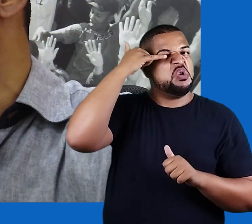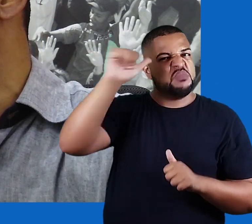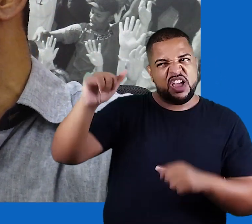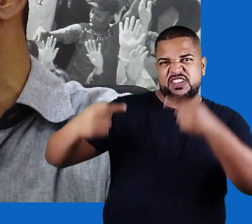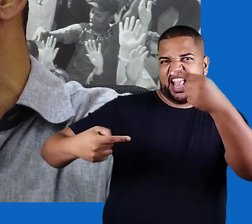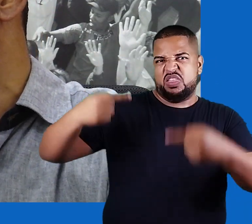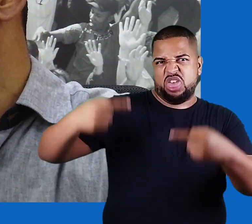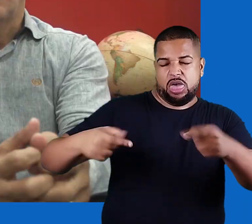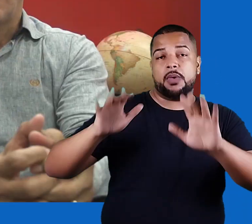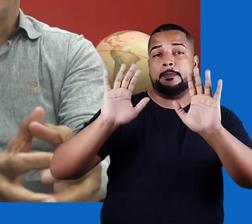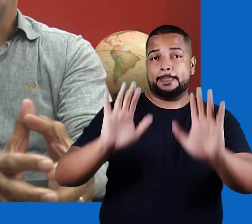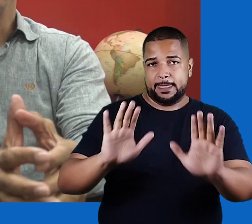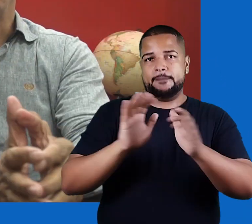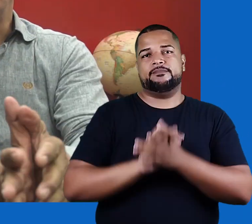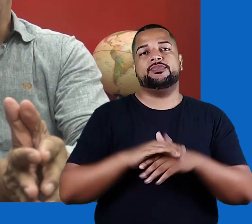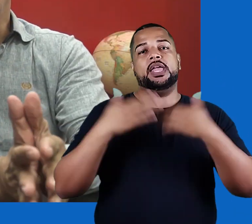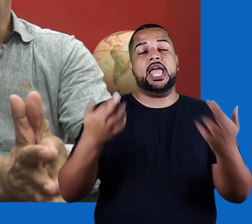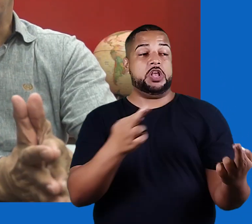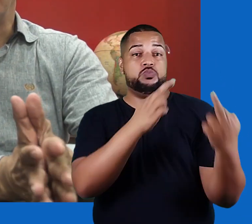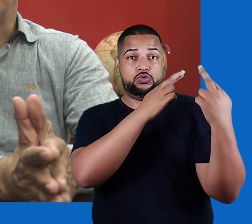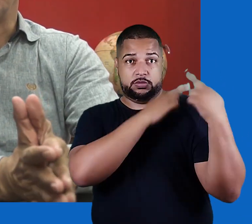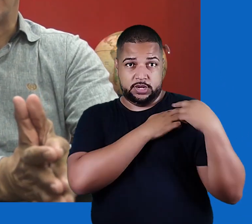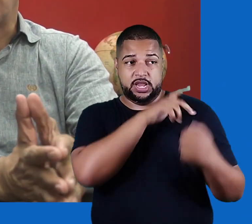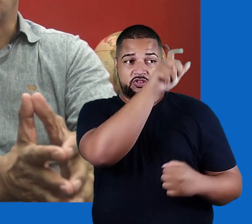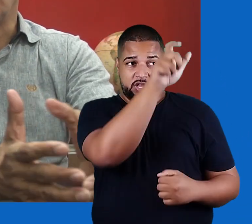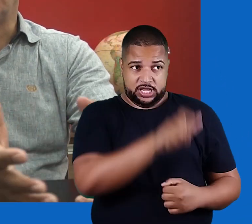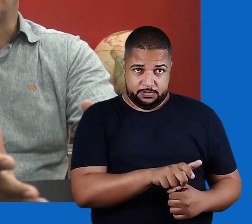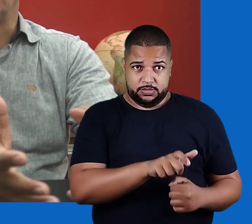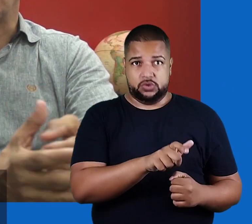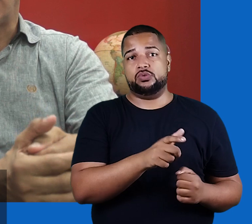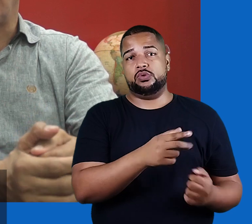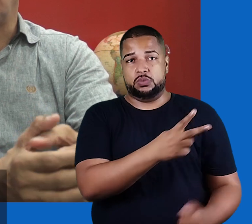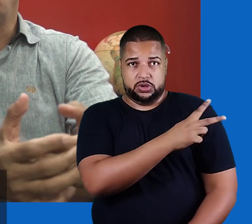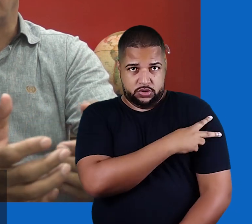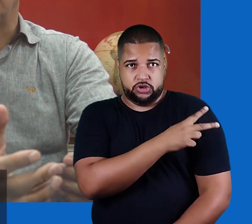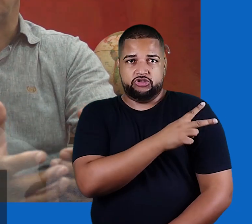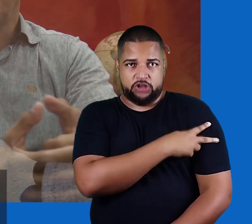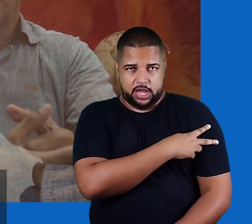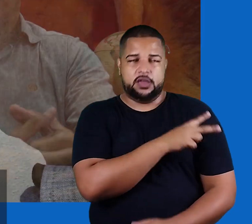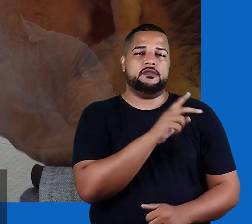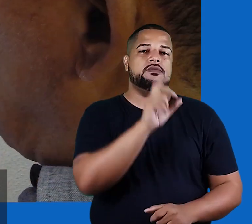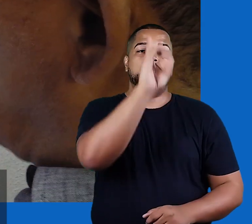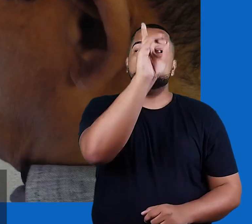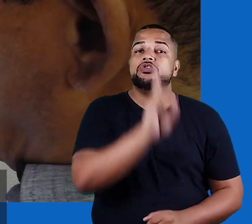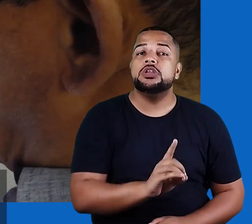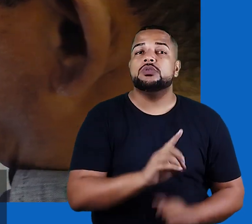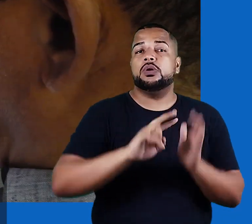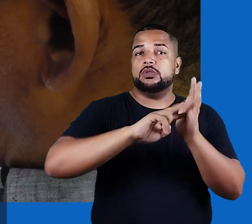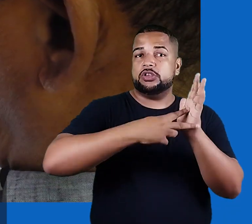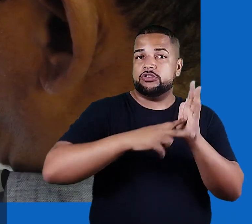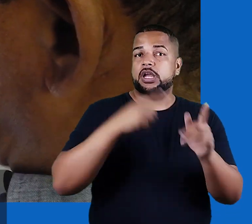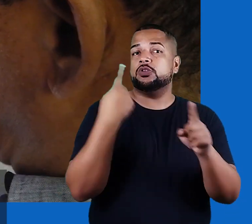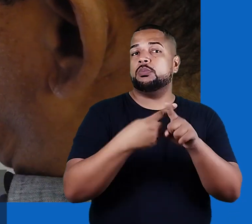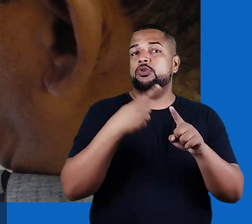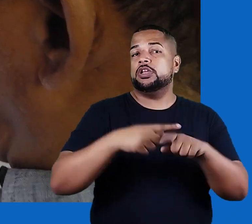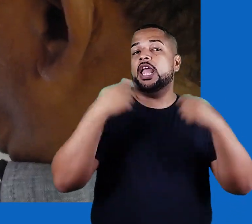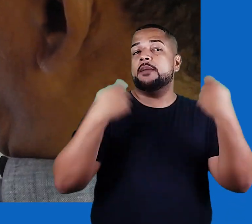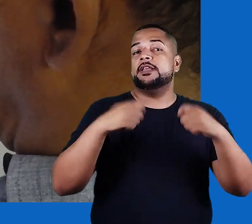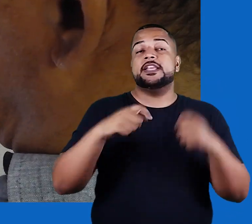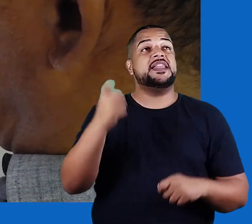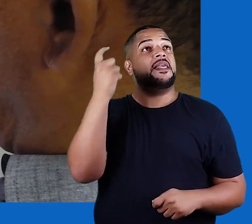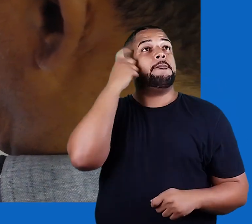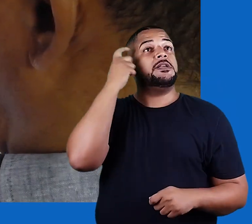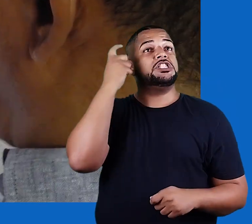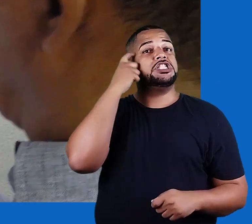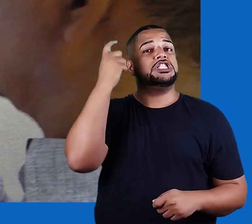ter enfrentamento. A responsabilidade de um dirigente sindical, de um líder sindical, ela é muito grande, porque tem que saber a hora de parar.